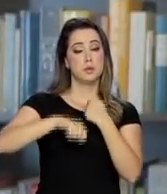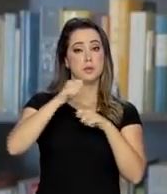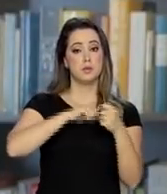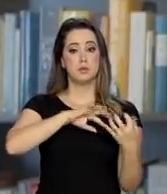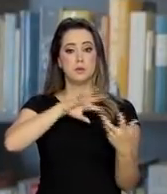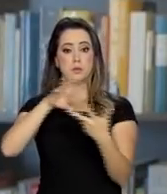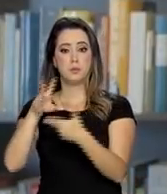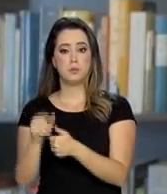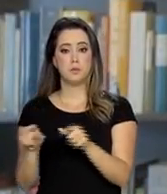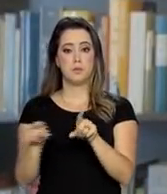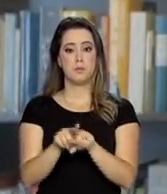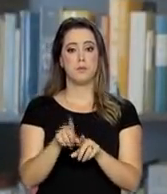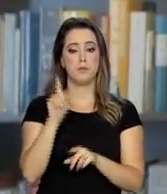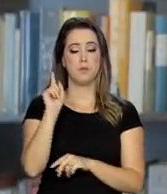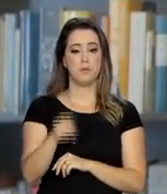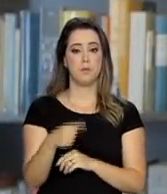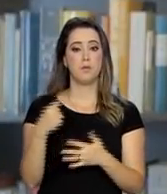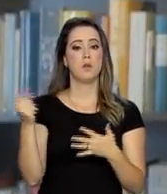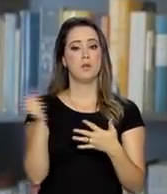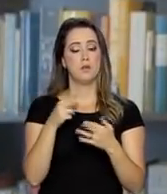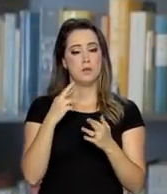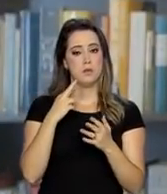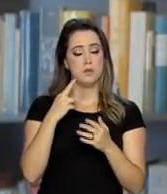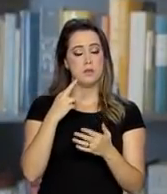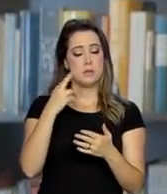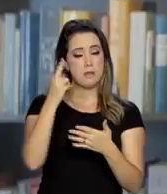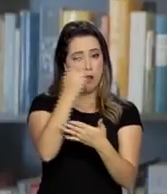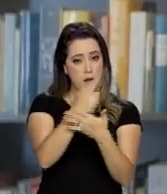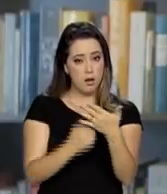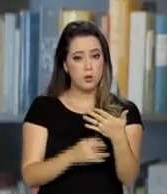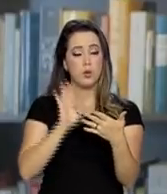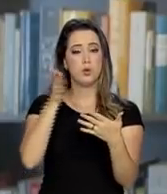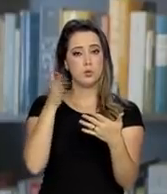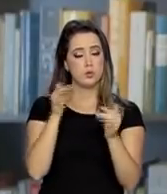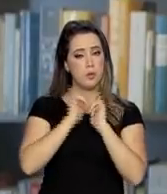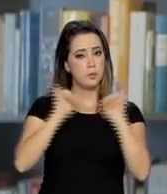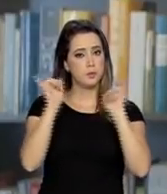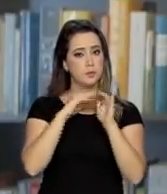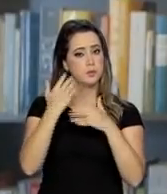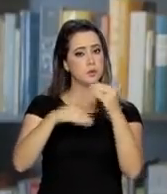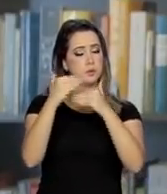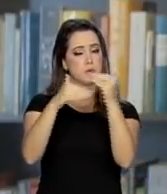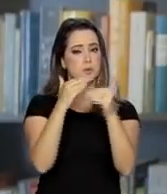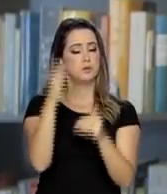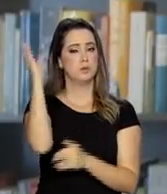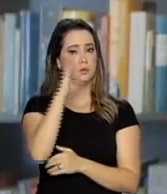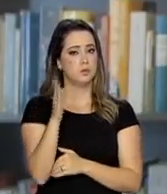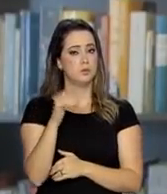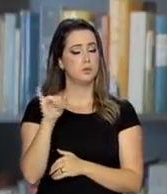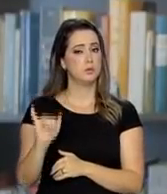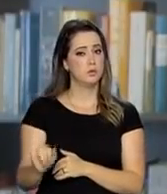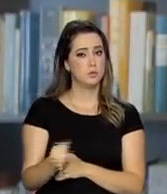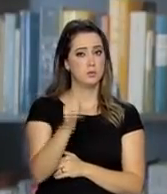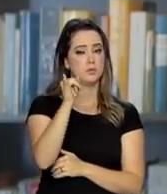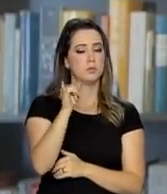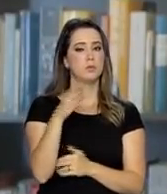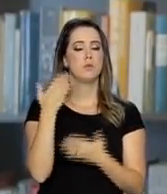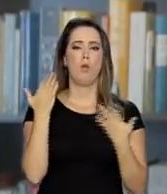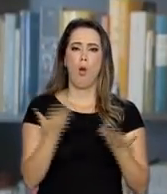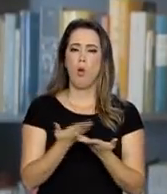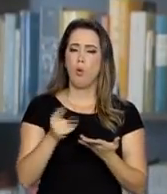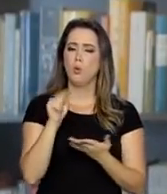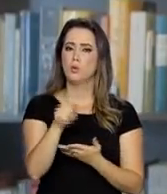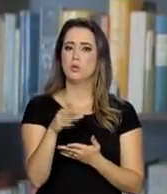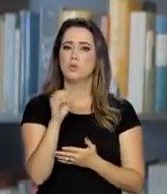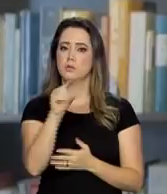Mundial. Esse relatório já havia publicado uma atualização das projeções de crescimento do Brasil em janeiro. E esses números de hoje, eles